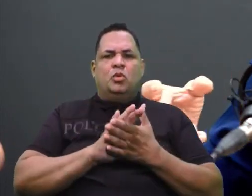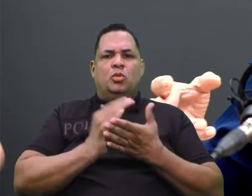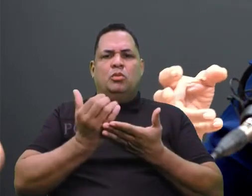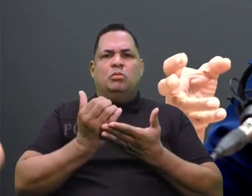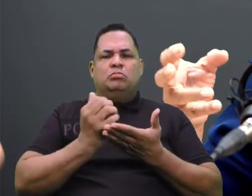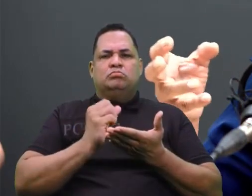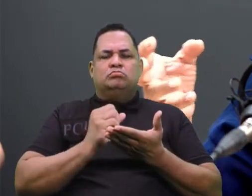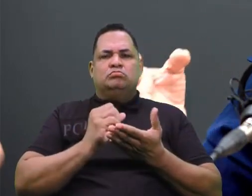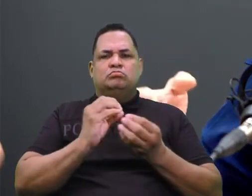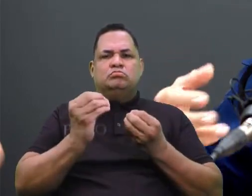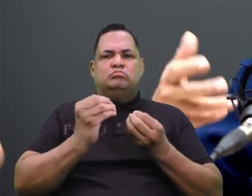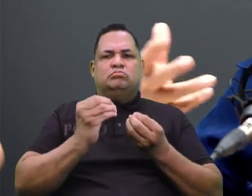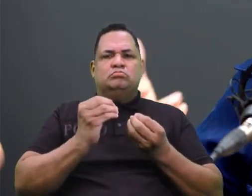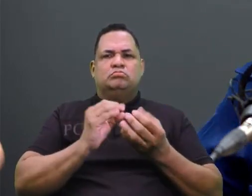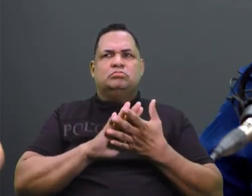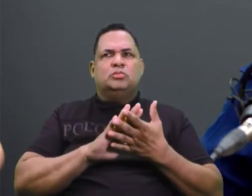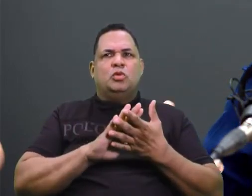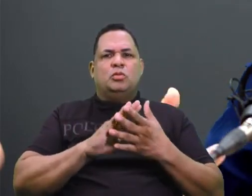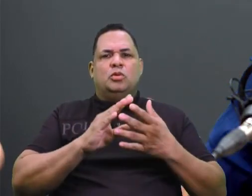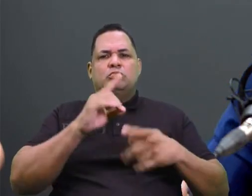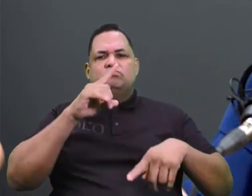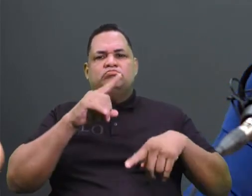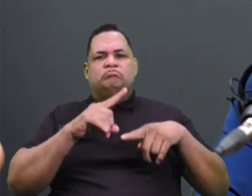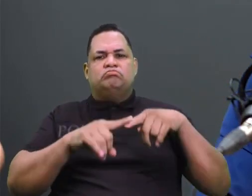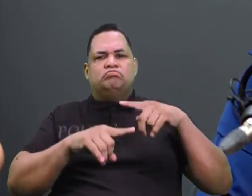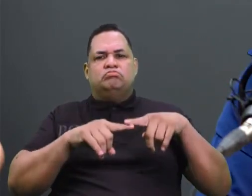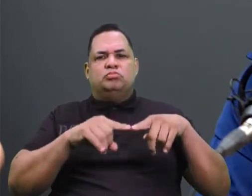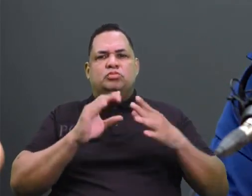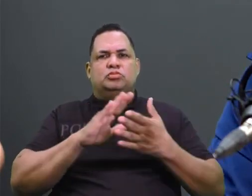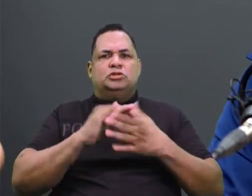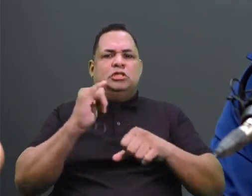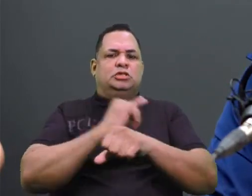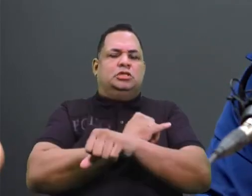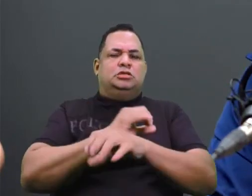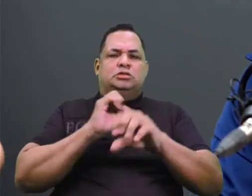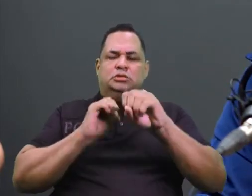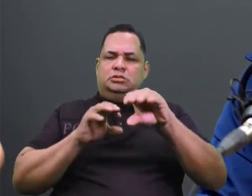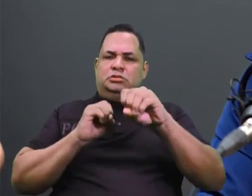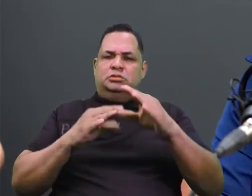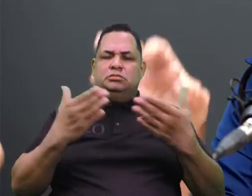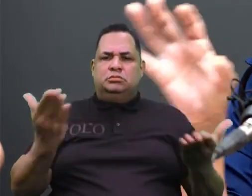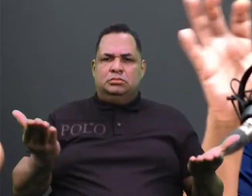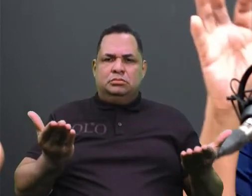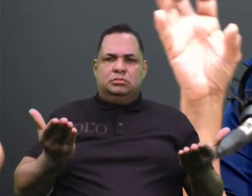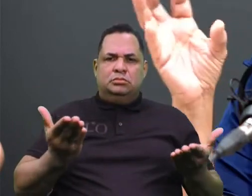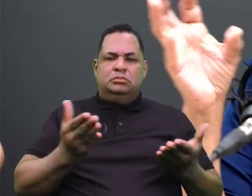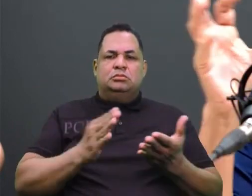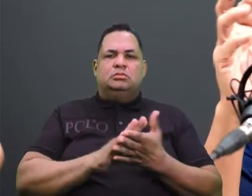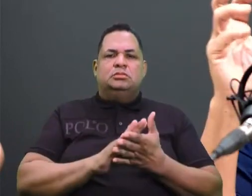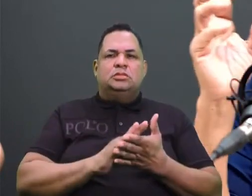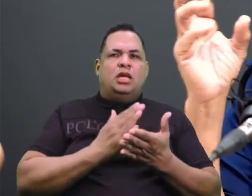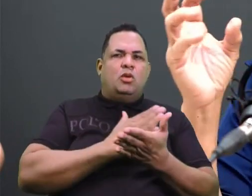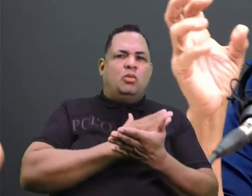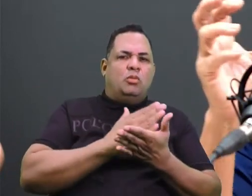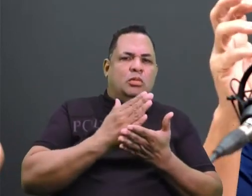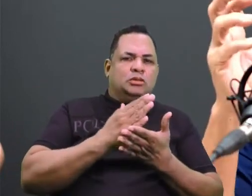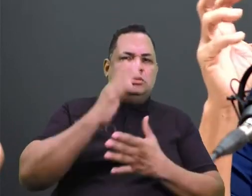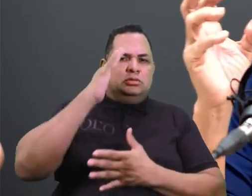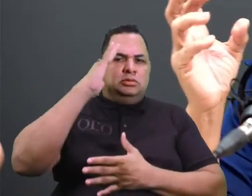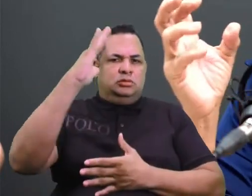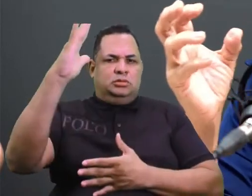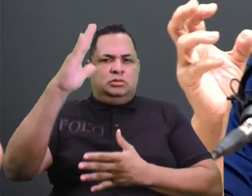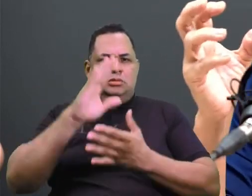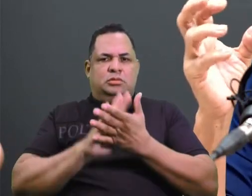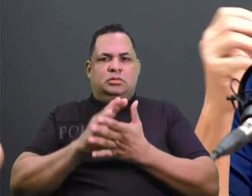adereço, né? Uma ferramenta para o ensino. Então, na época, estava se avizinhando ali a teoria da